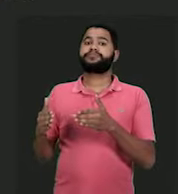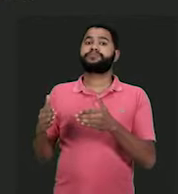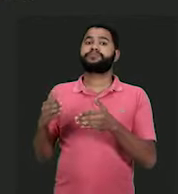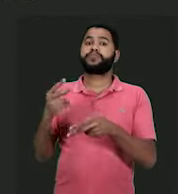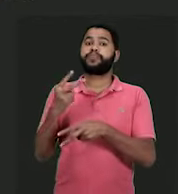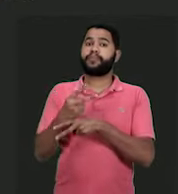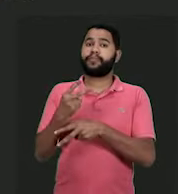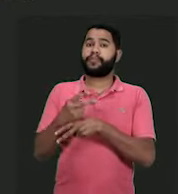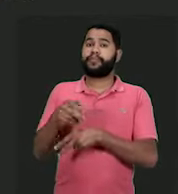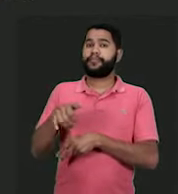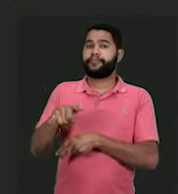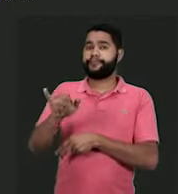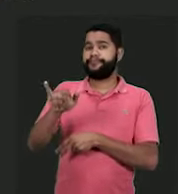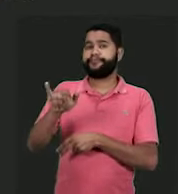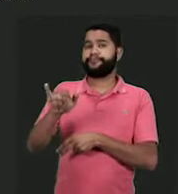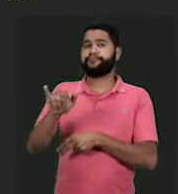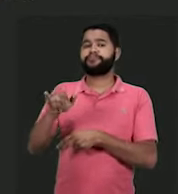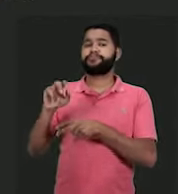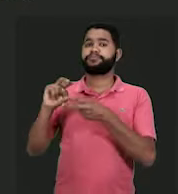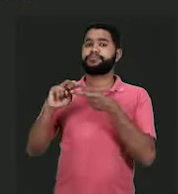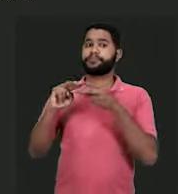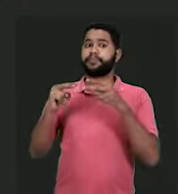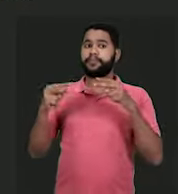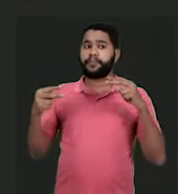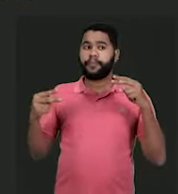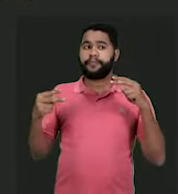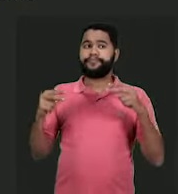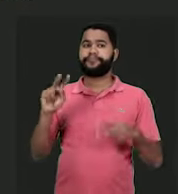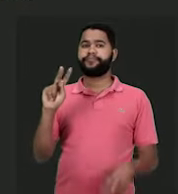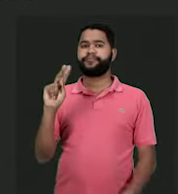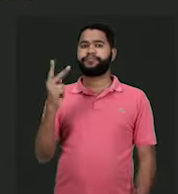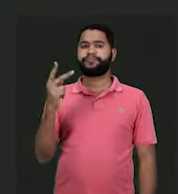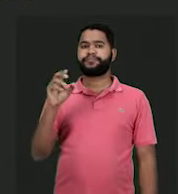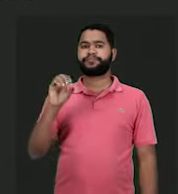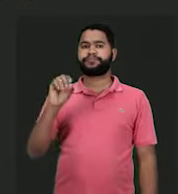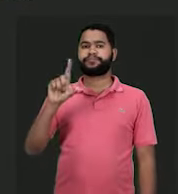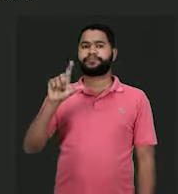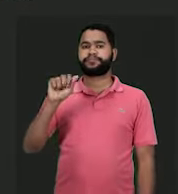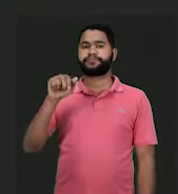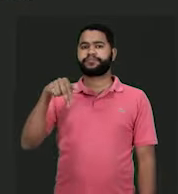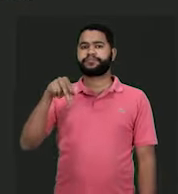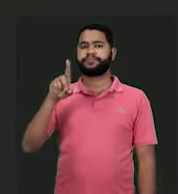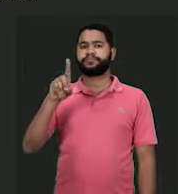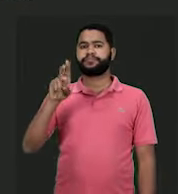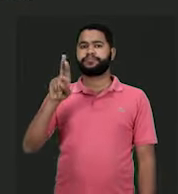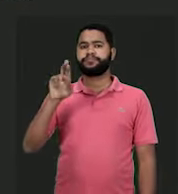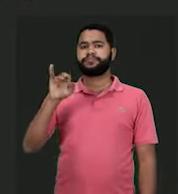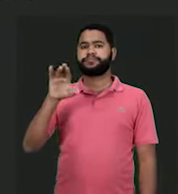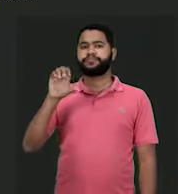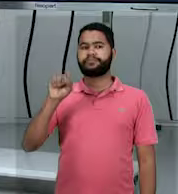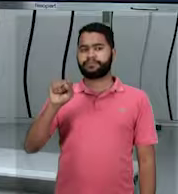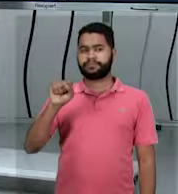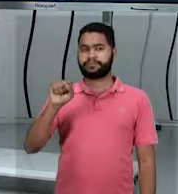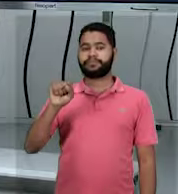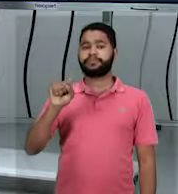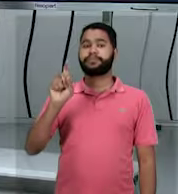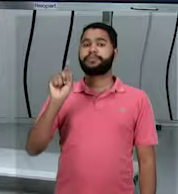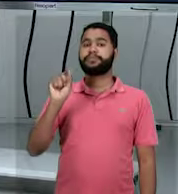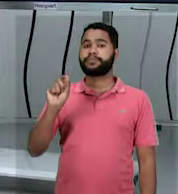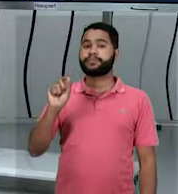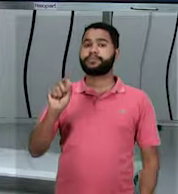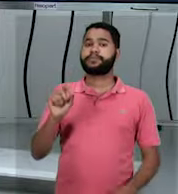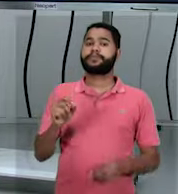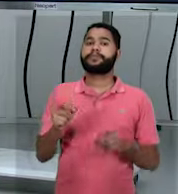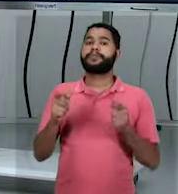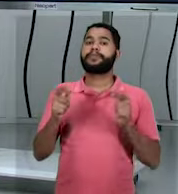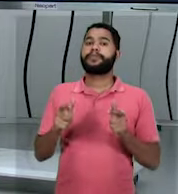Y, ou seja, por genes holândricos, que também nós chamamos de genes holândricos, aqueles genes que estão